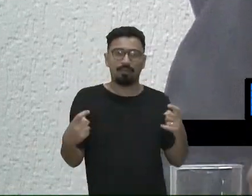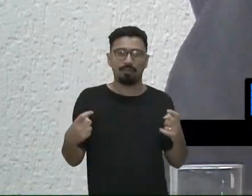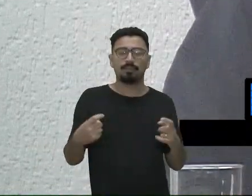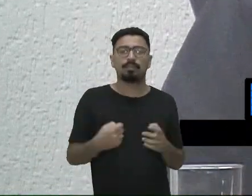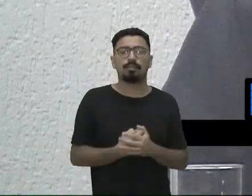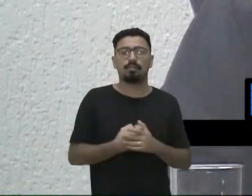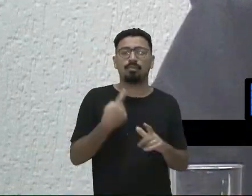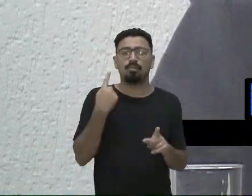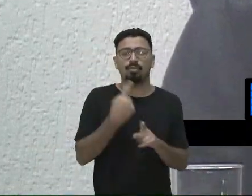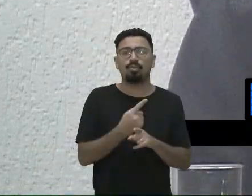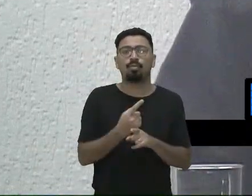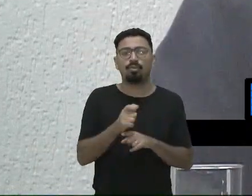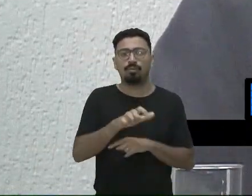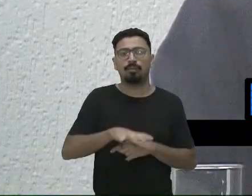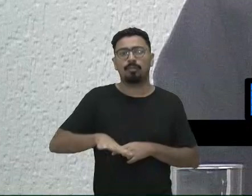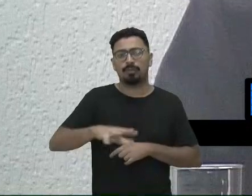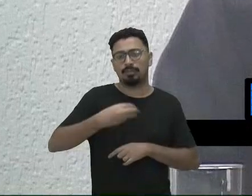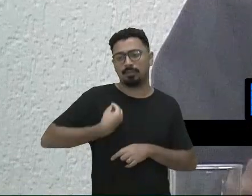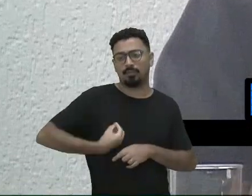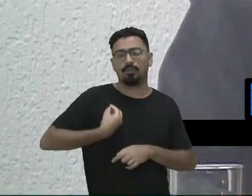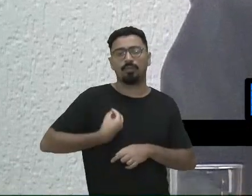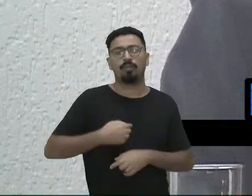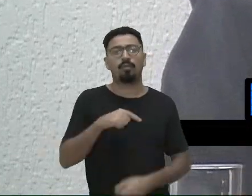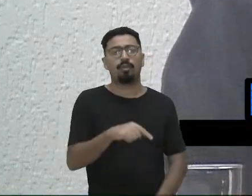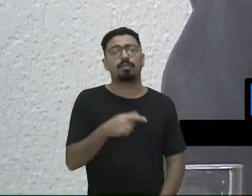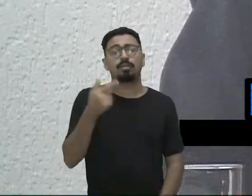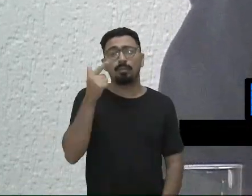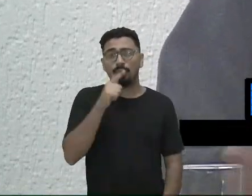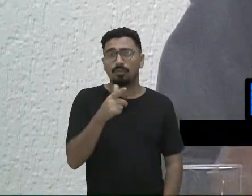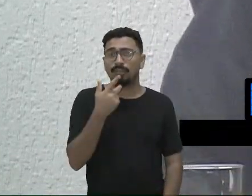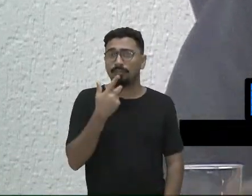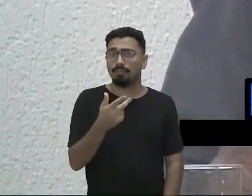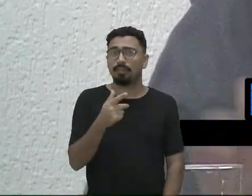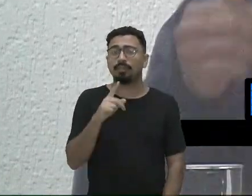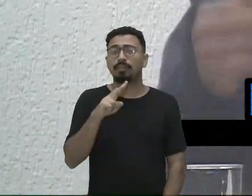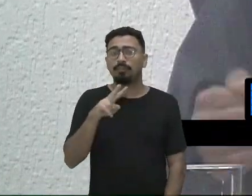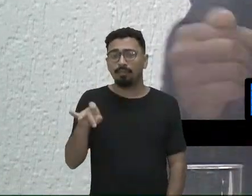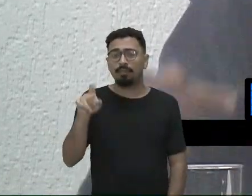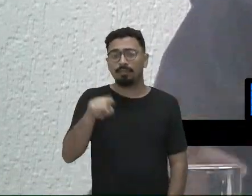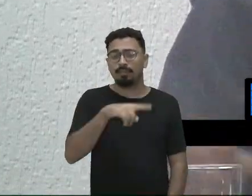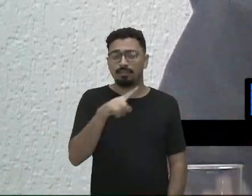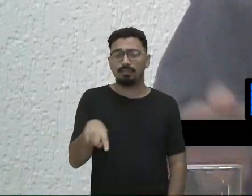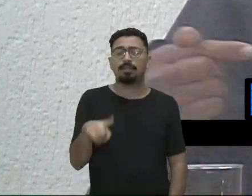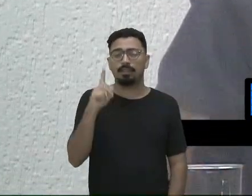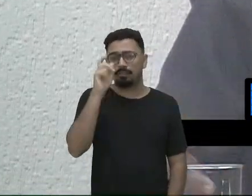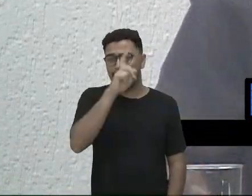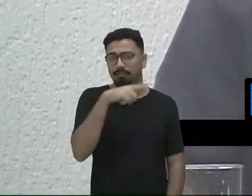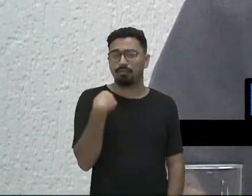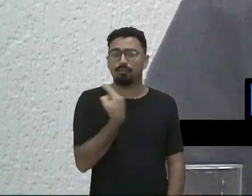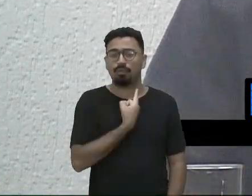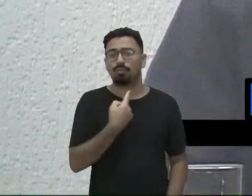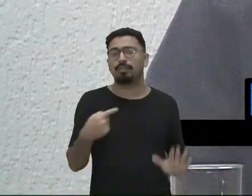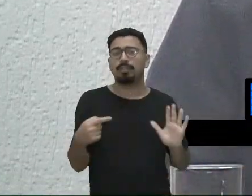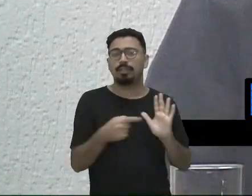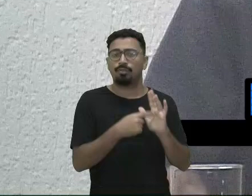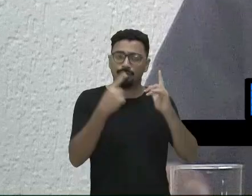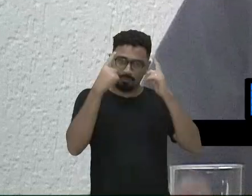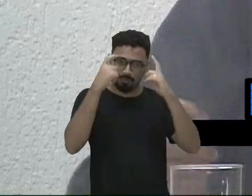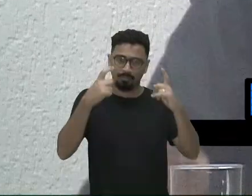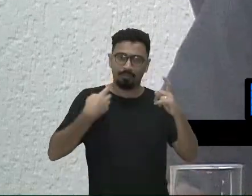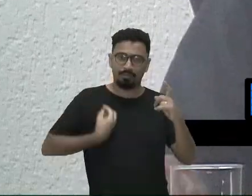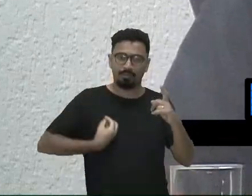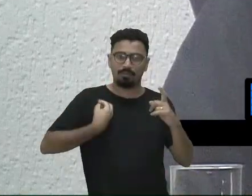quando encontram espaço e ainda estão vivas para fazer isso, para ter essa voz, vão ser invalidadas. É muito difícil para a gente denunciar uma violência que a gente passa.